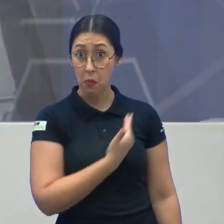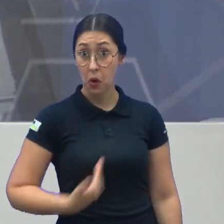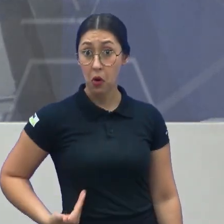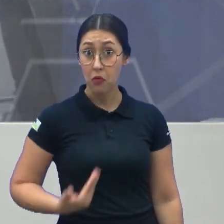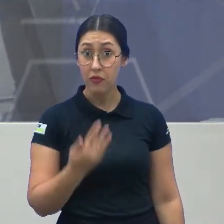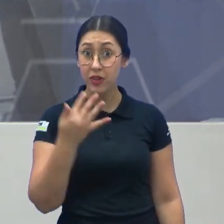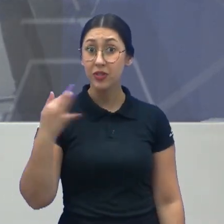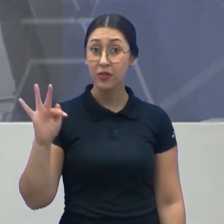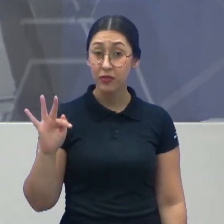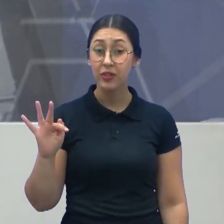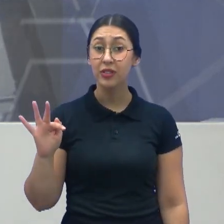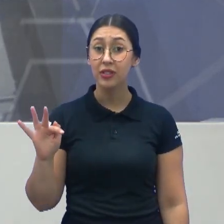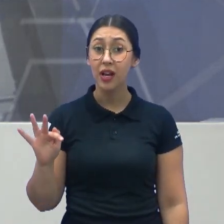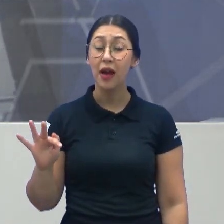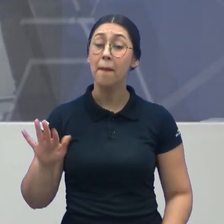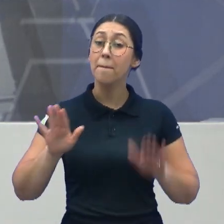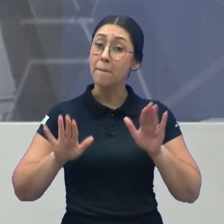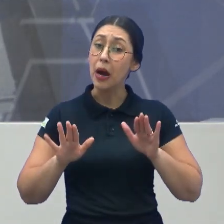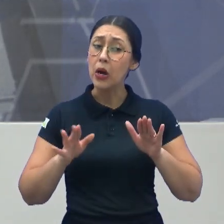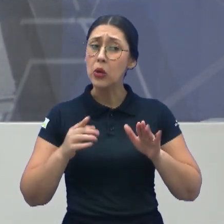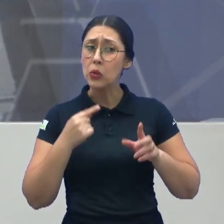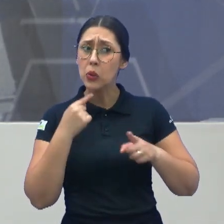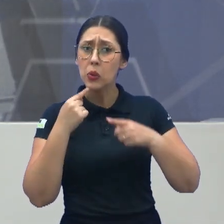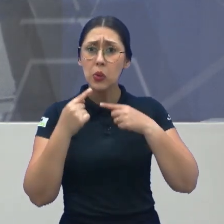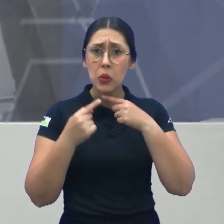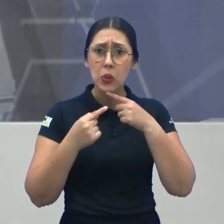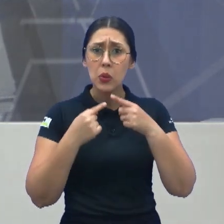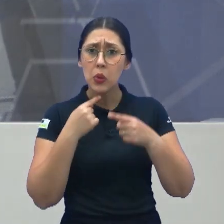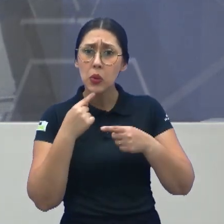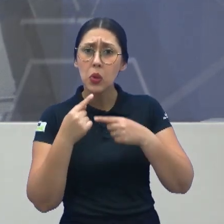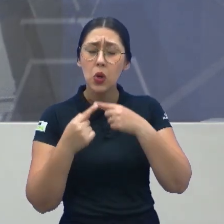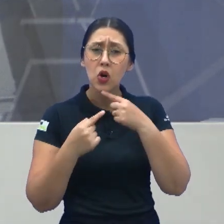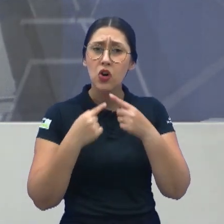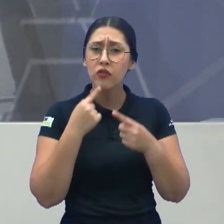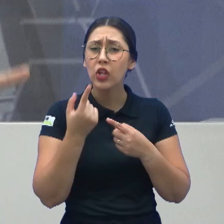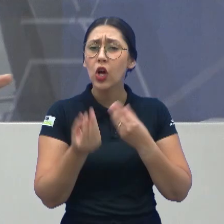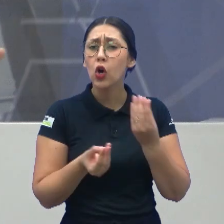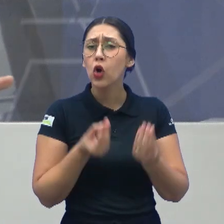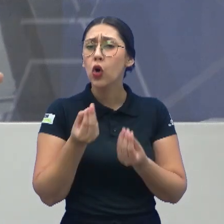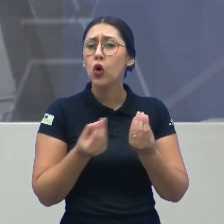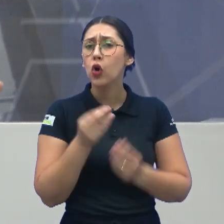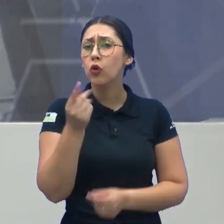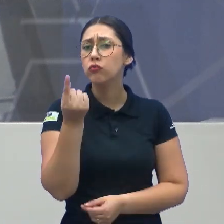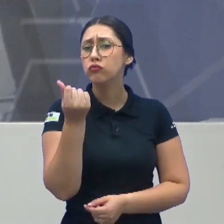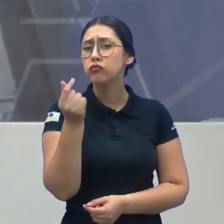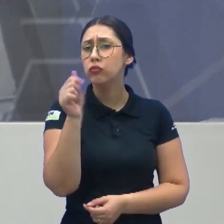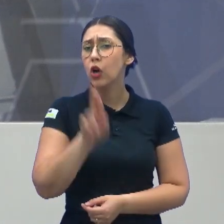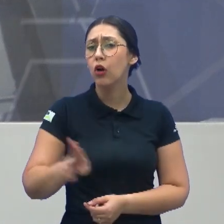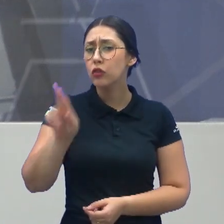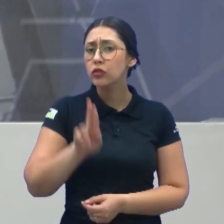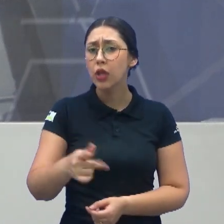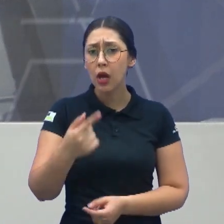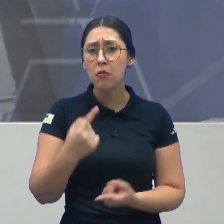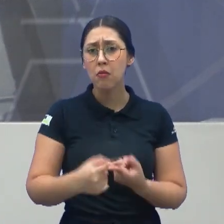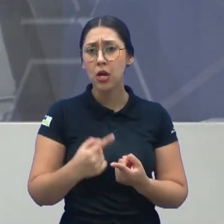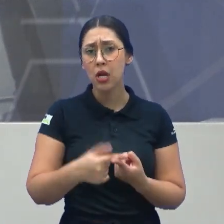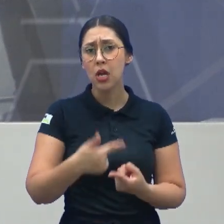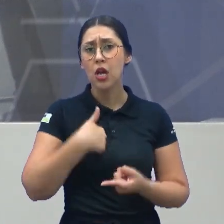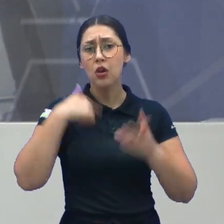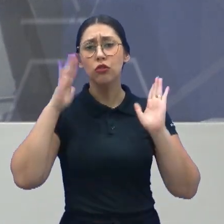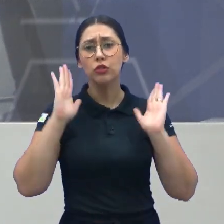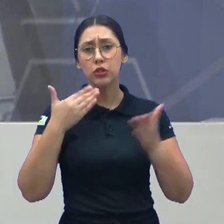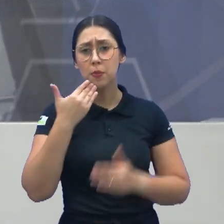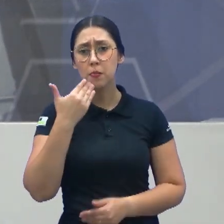tenho minhas dúvidas do uso devido a essas emendas, porque eu pedi emenda para cá, para